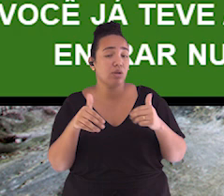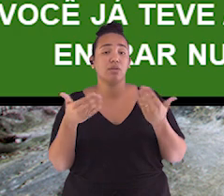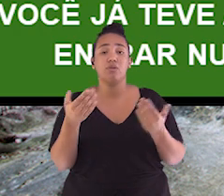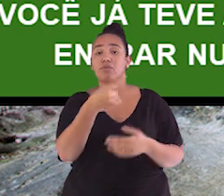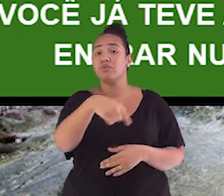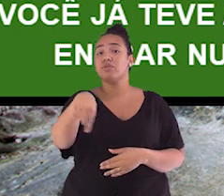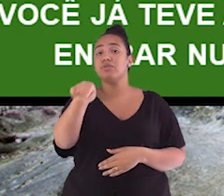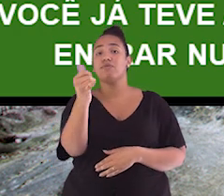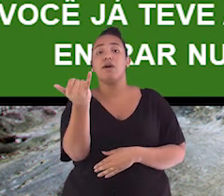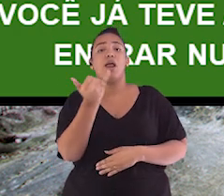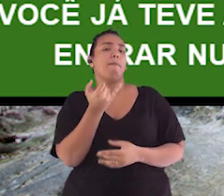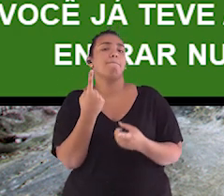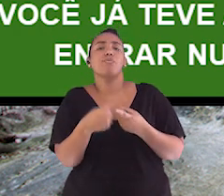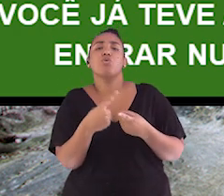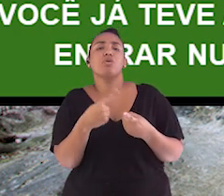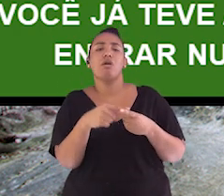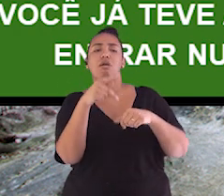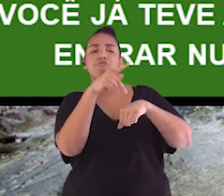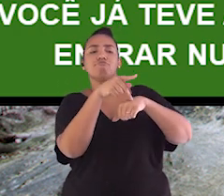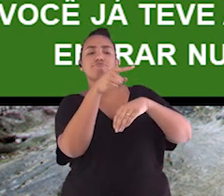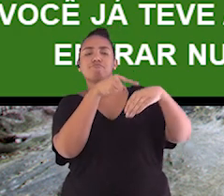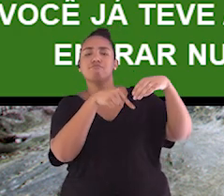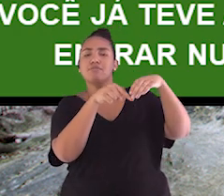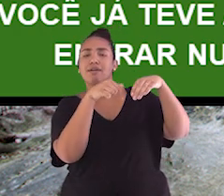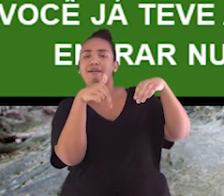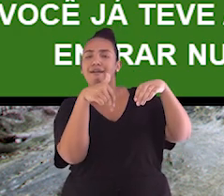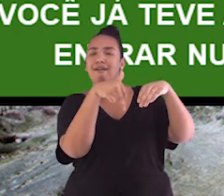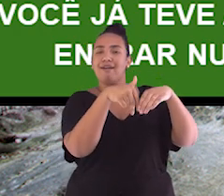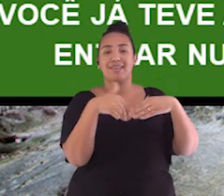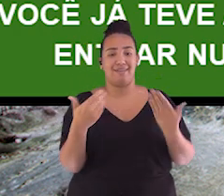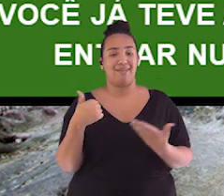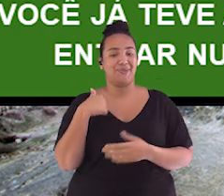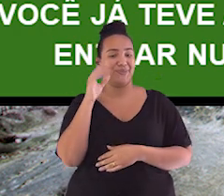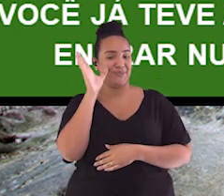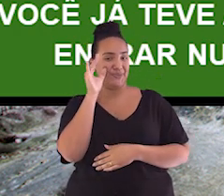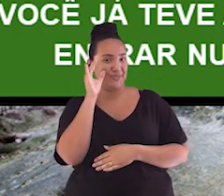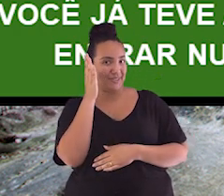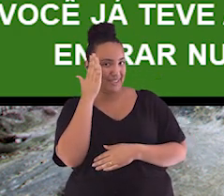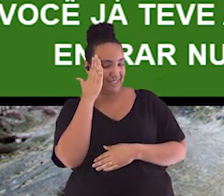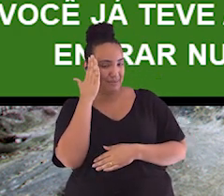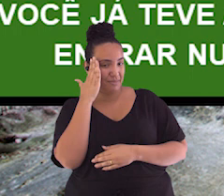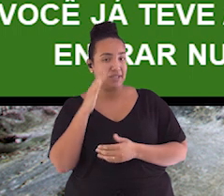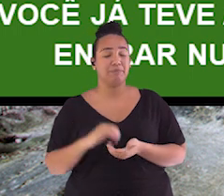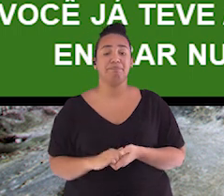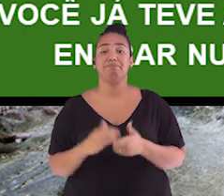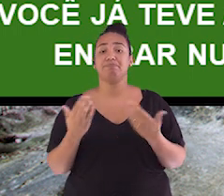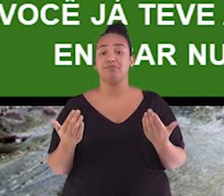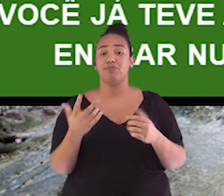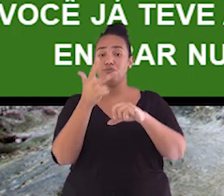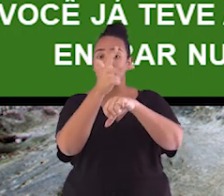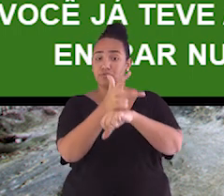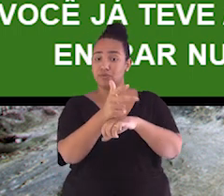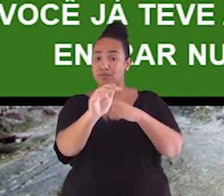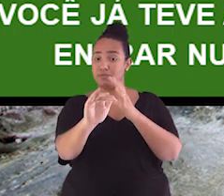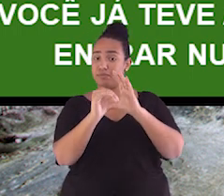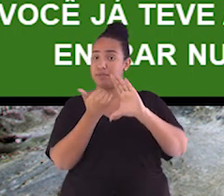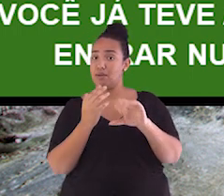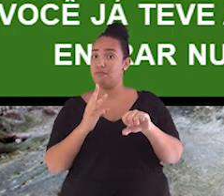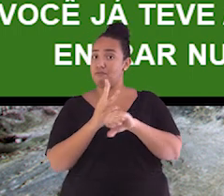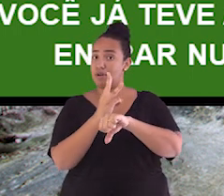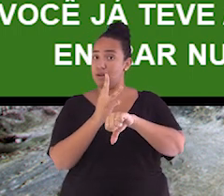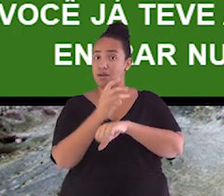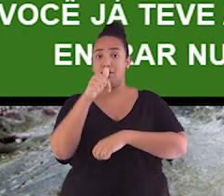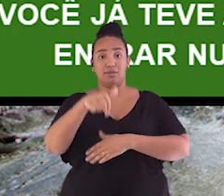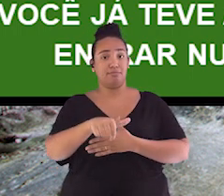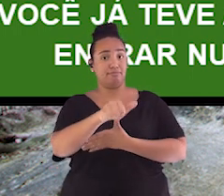você quer conhecer essa caverna. Eu estou curiosa pelo seu relato. Você vai enviar o seu vídeo para o WhatsApp do Dever em